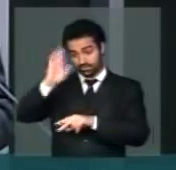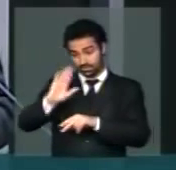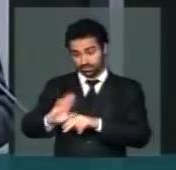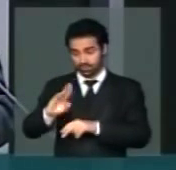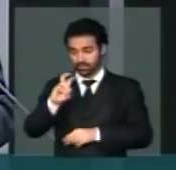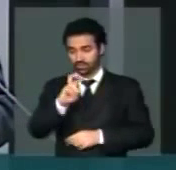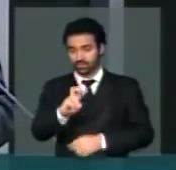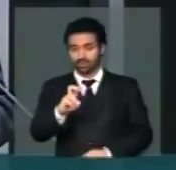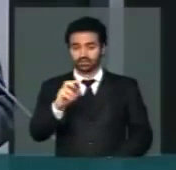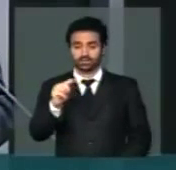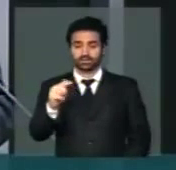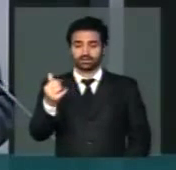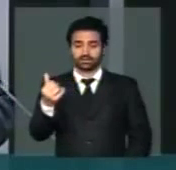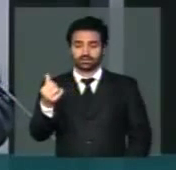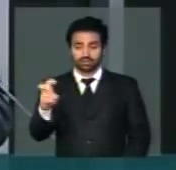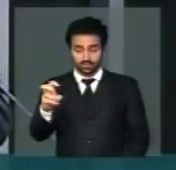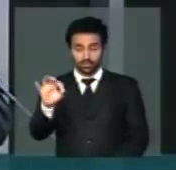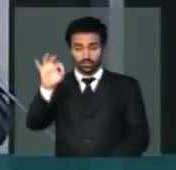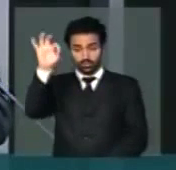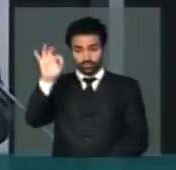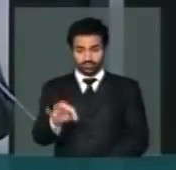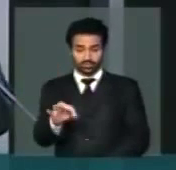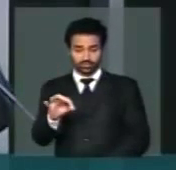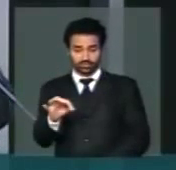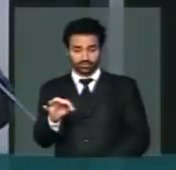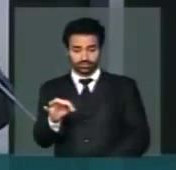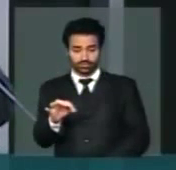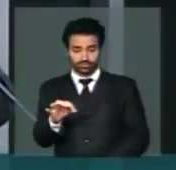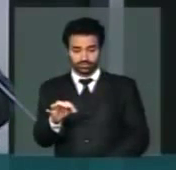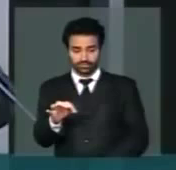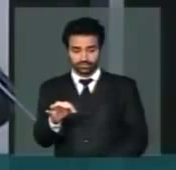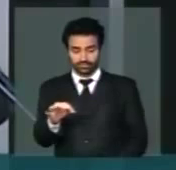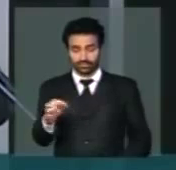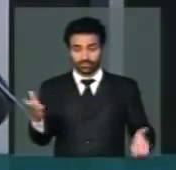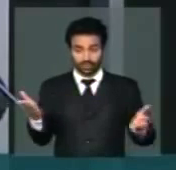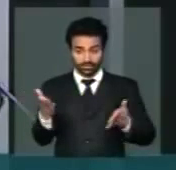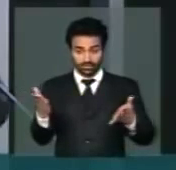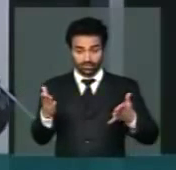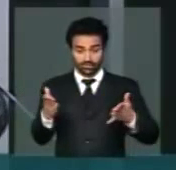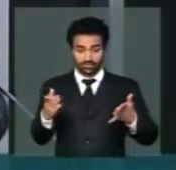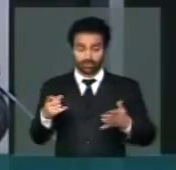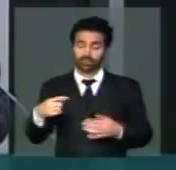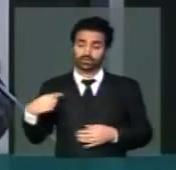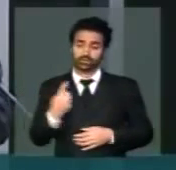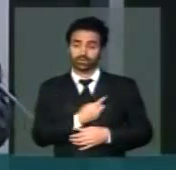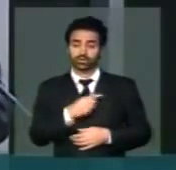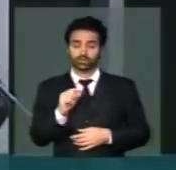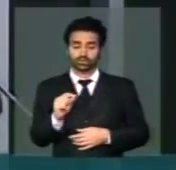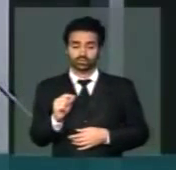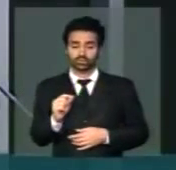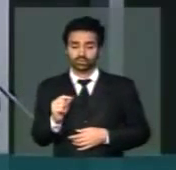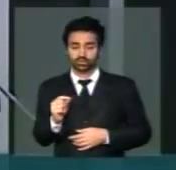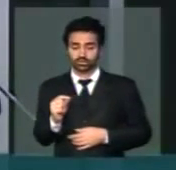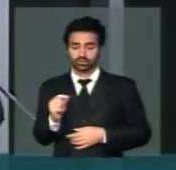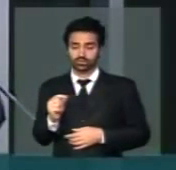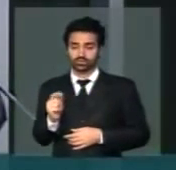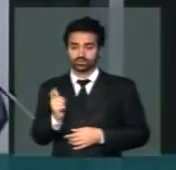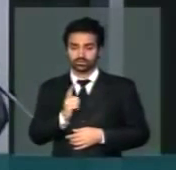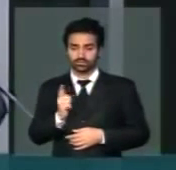de 575%. Estamos agora já disputando esse pódio macabro